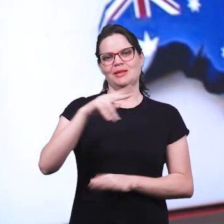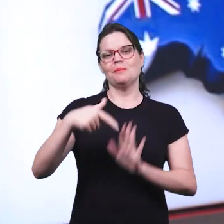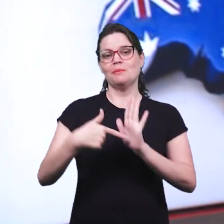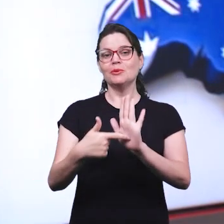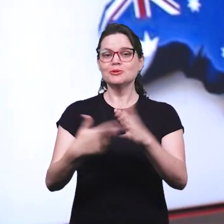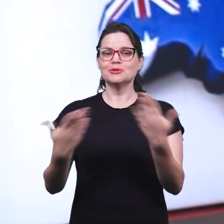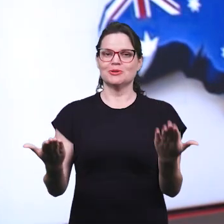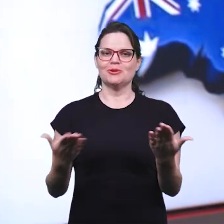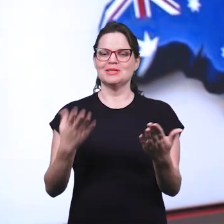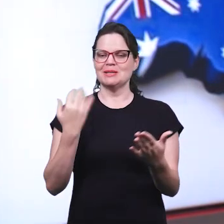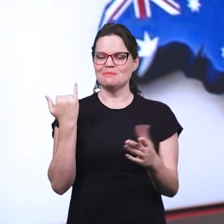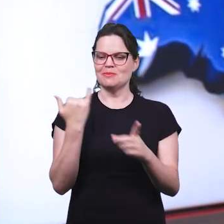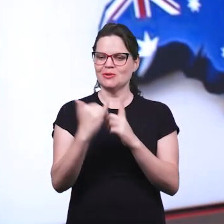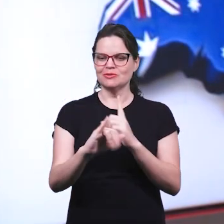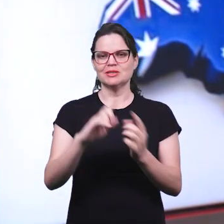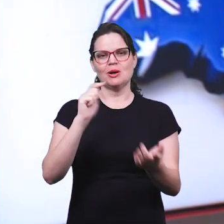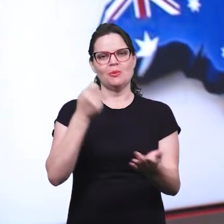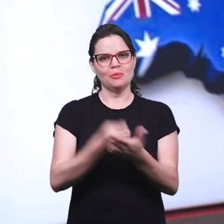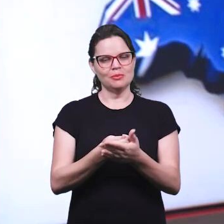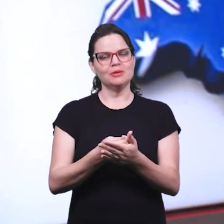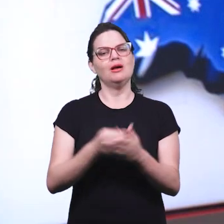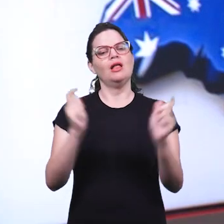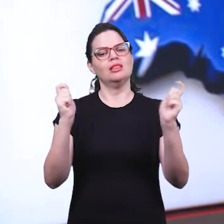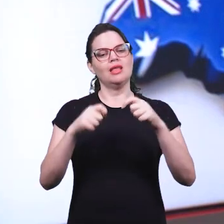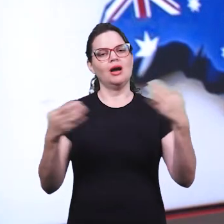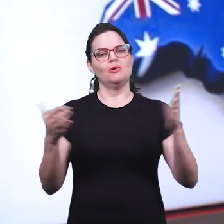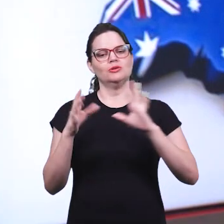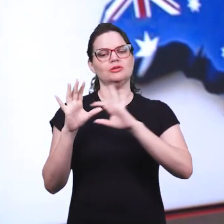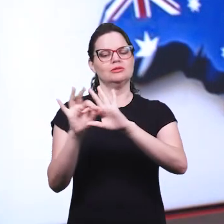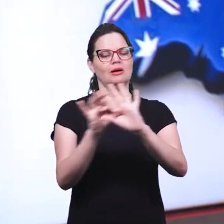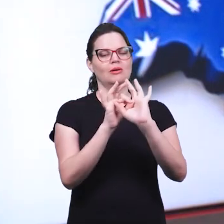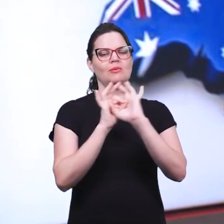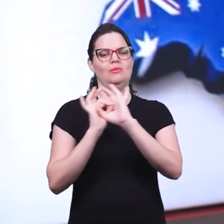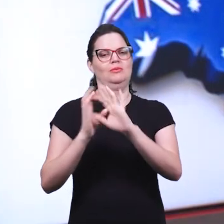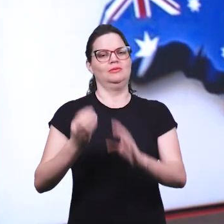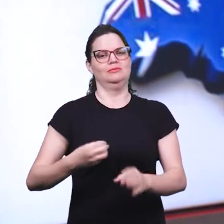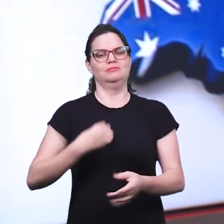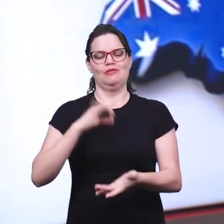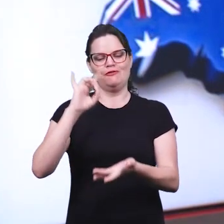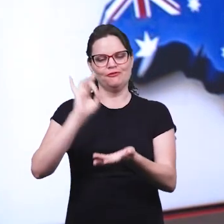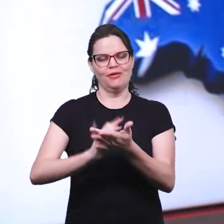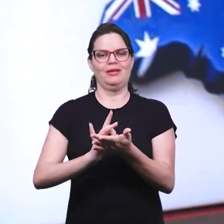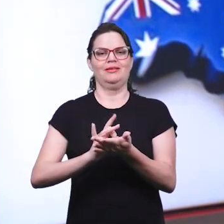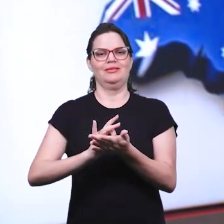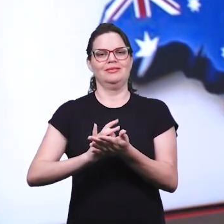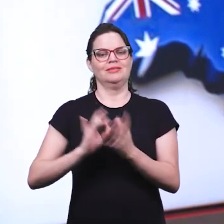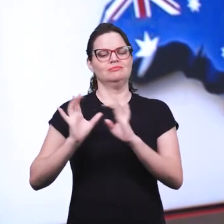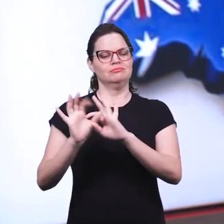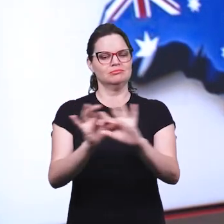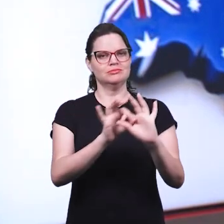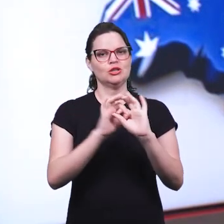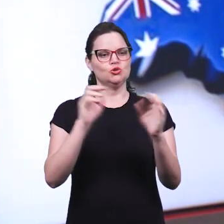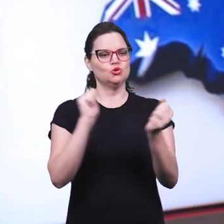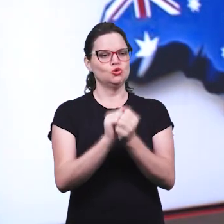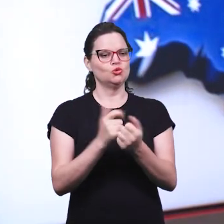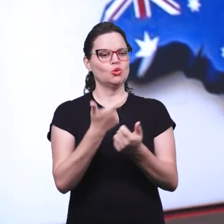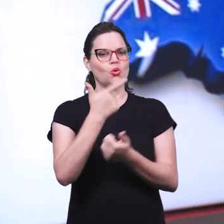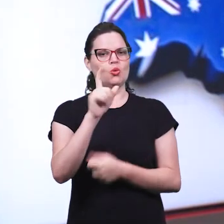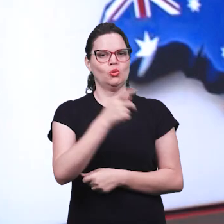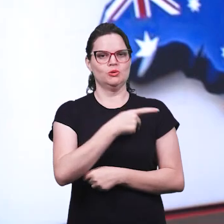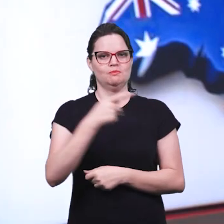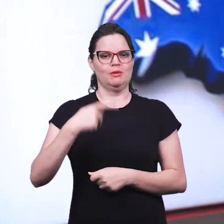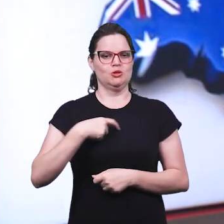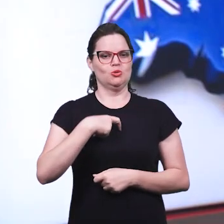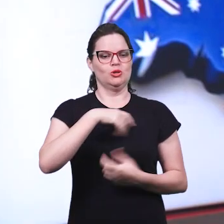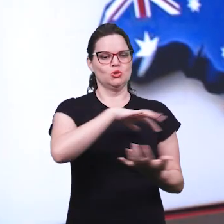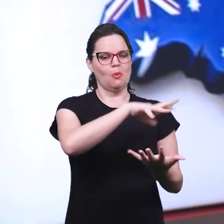esta comunhão verdadeira, comunhão espiritual com esses pastores de todas as partes do